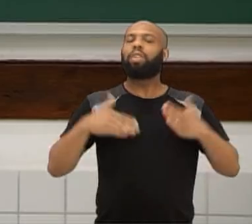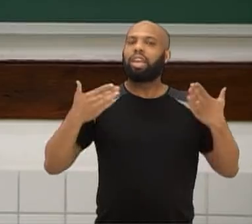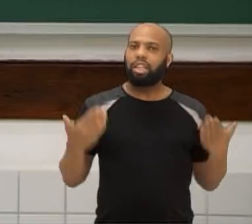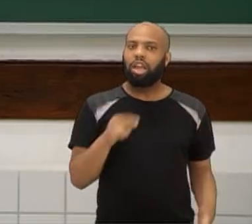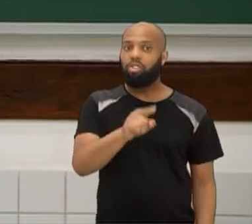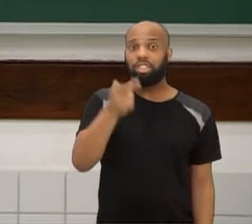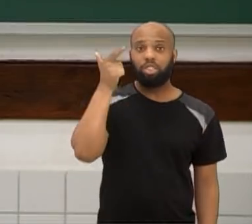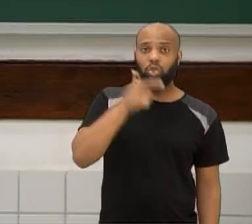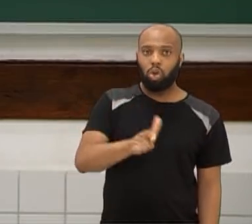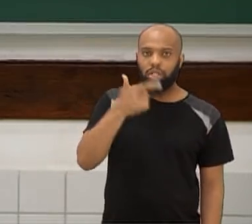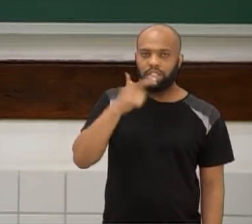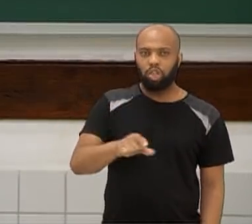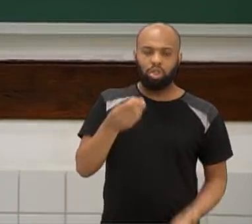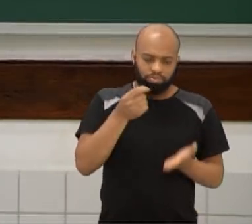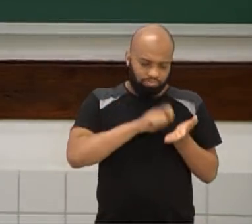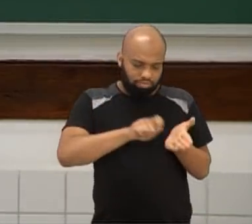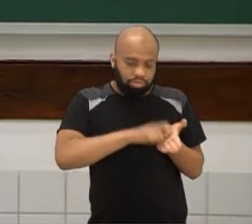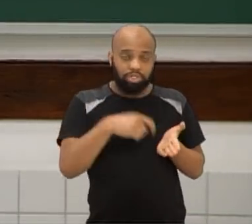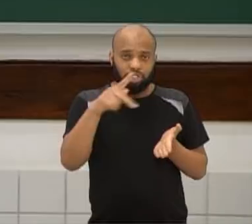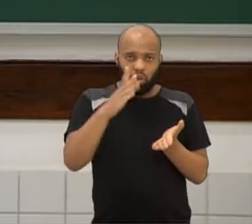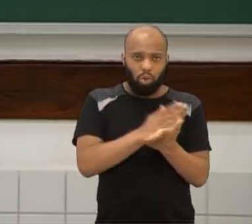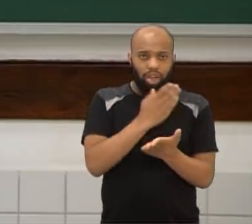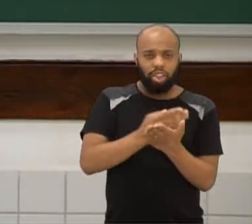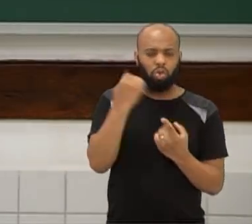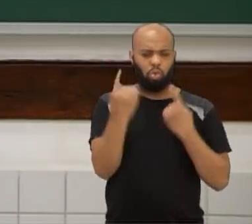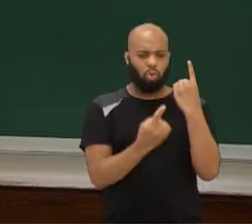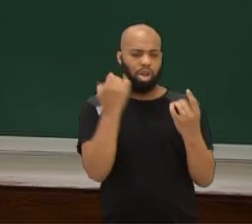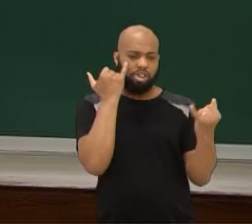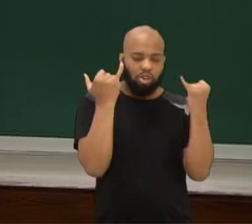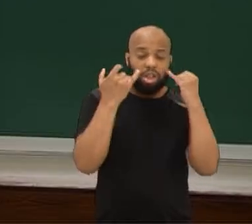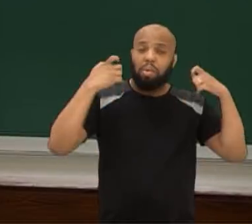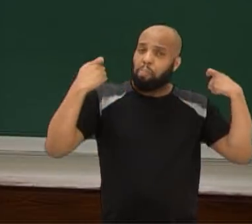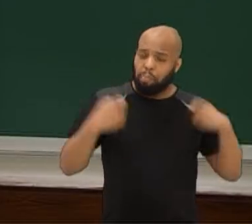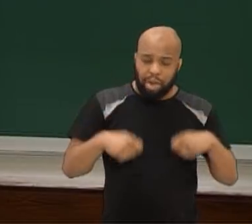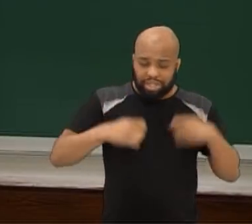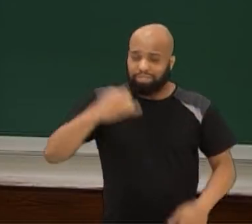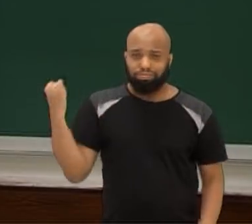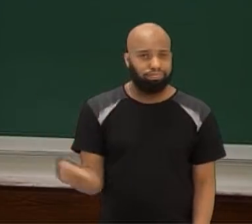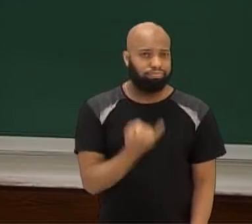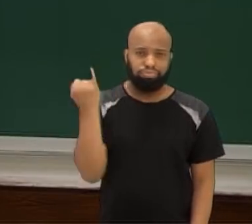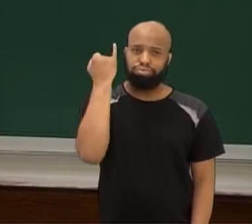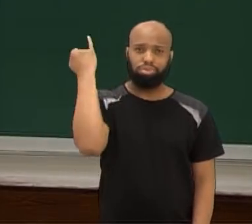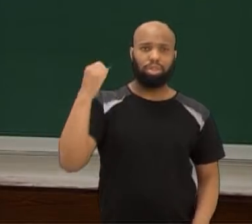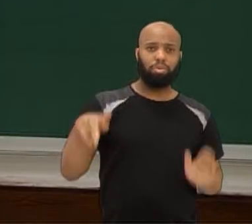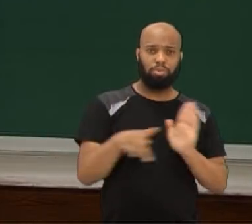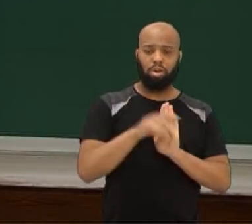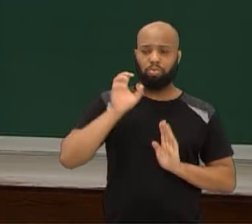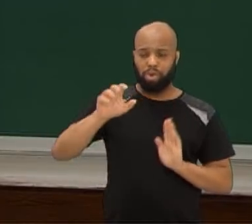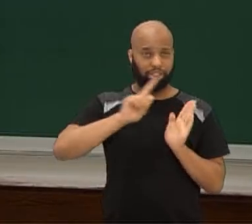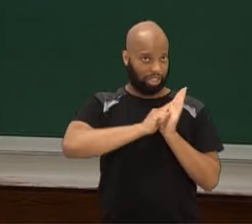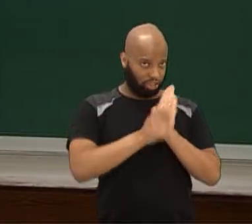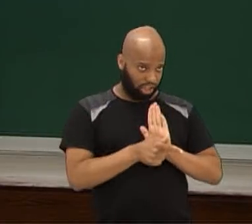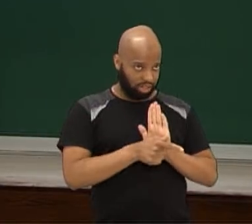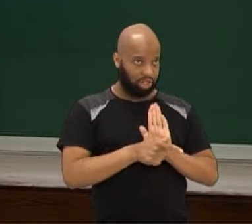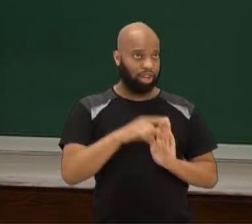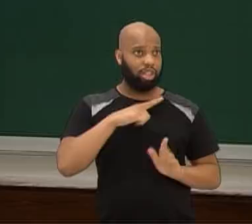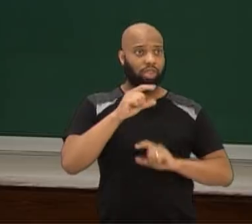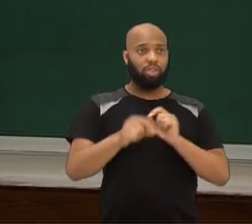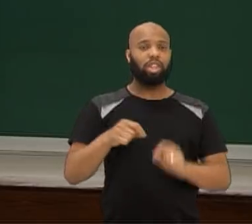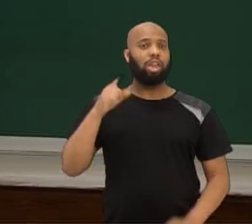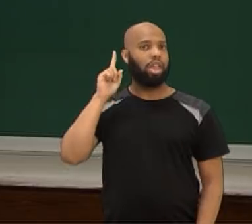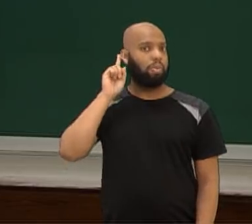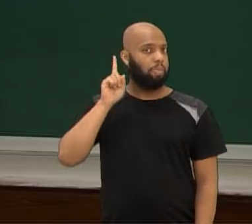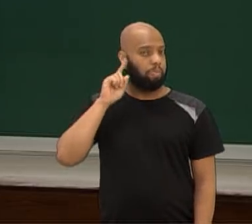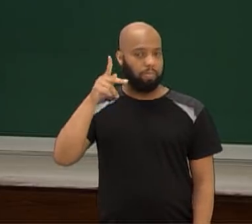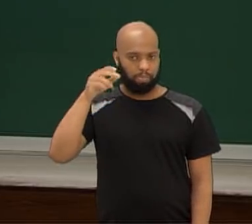Então, conseguiram colocar aí no caderno de vocês quais informações são essenciais? Vou voltar aqui, ó. Tenho farinha de